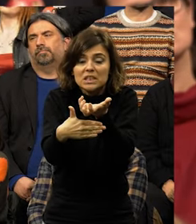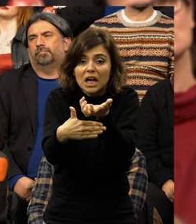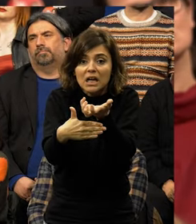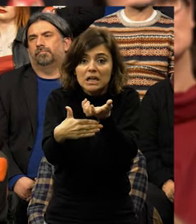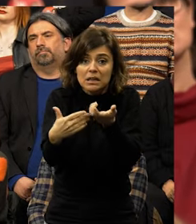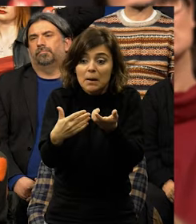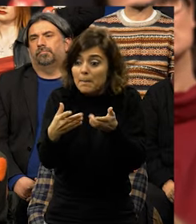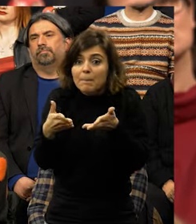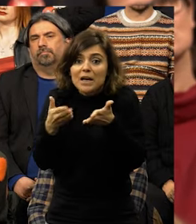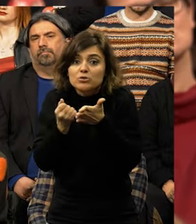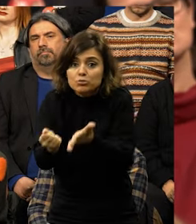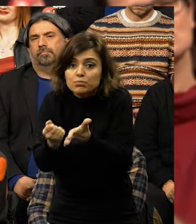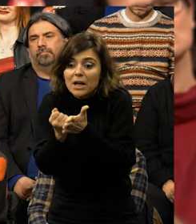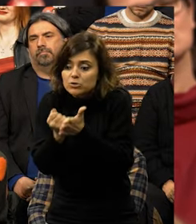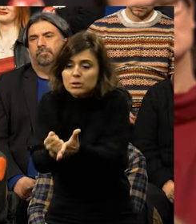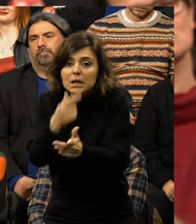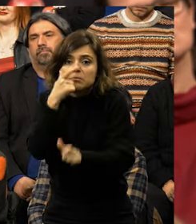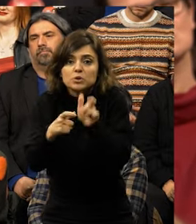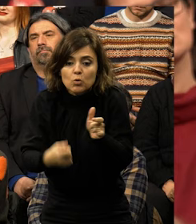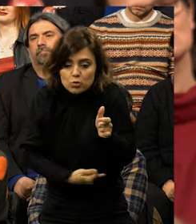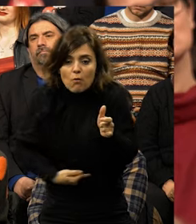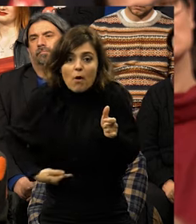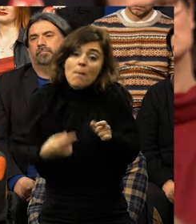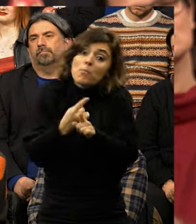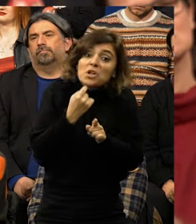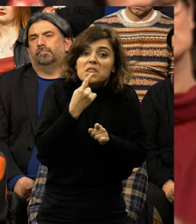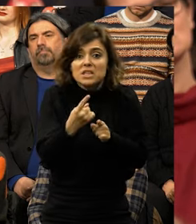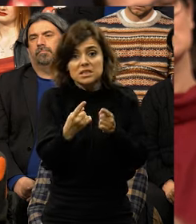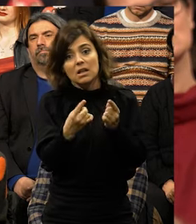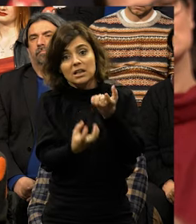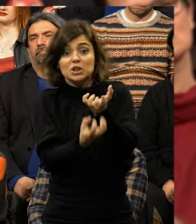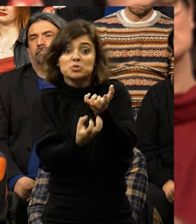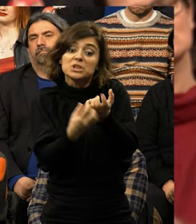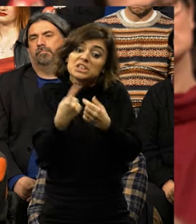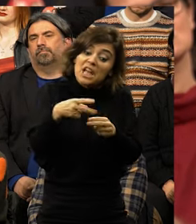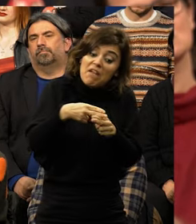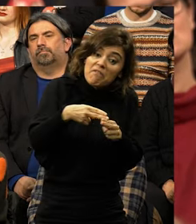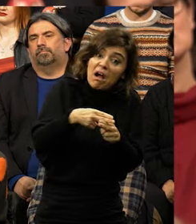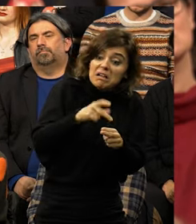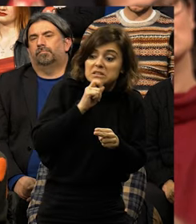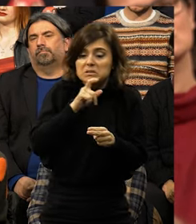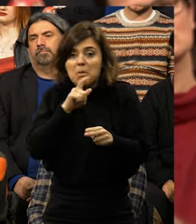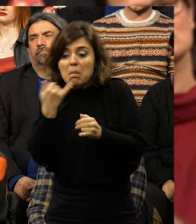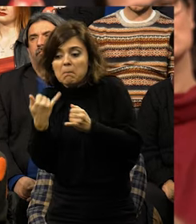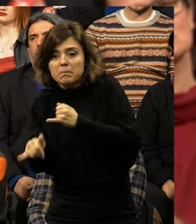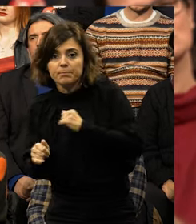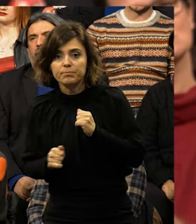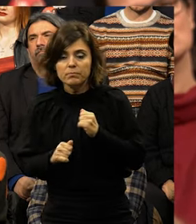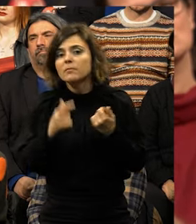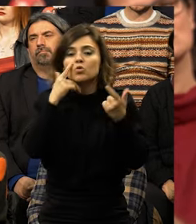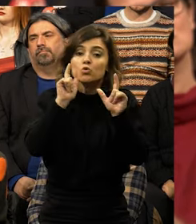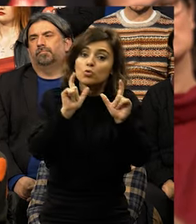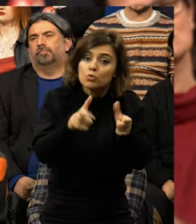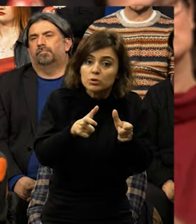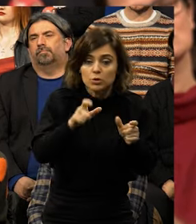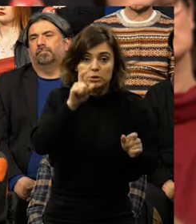as cozinhas precisam de ter facas e as facas podem ter duplo uso incluindo militar os controles de segurança de Israel estão os dier